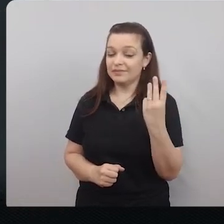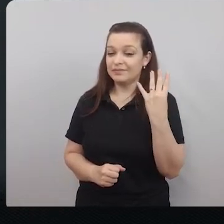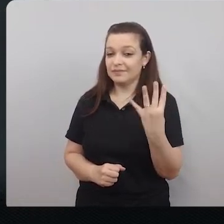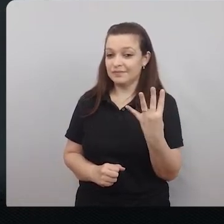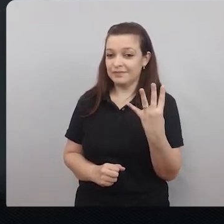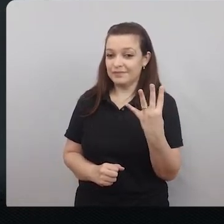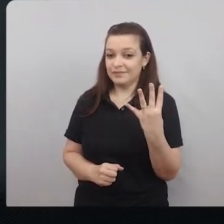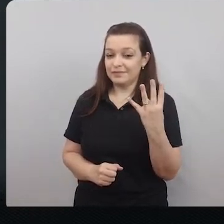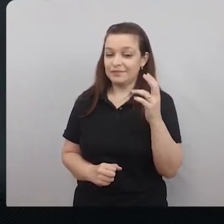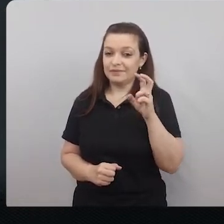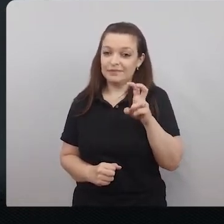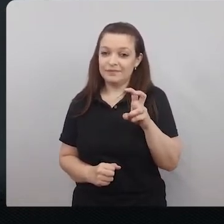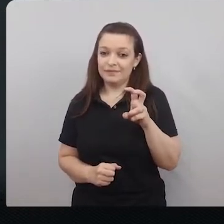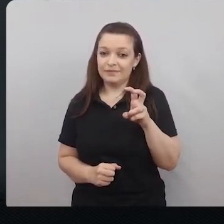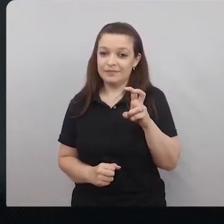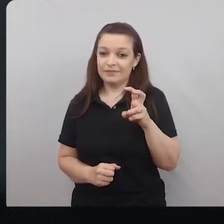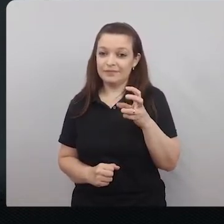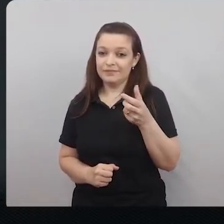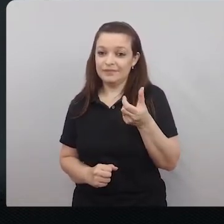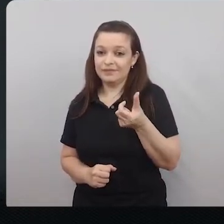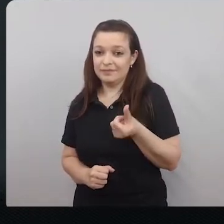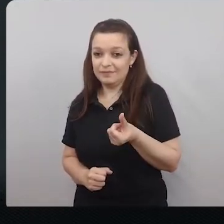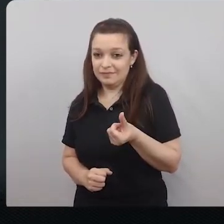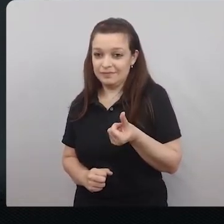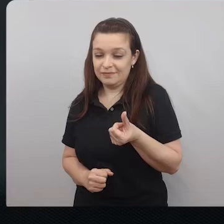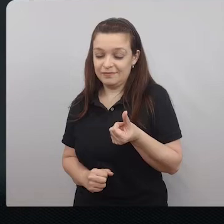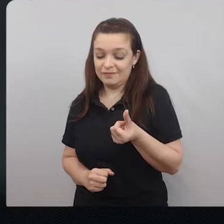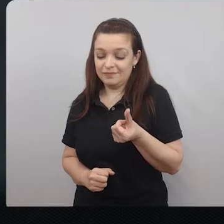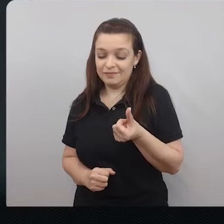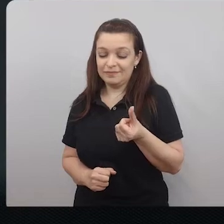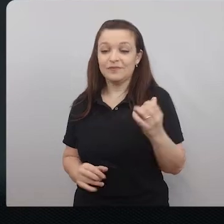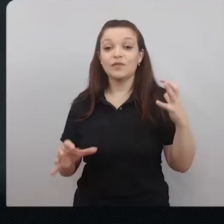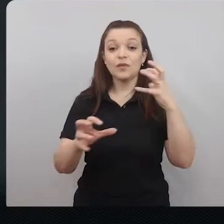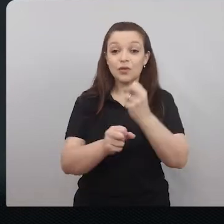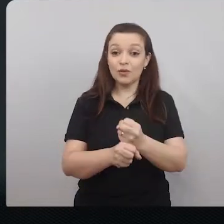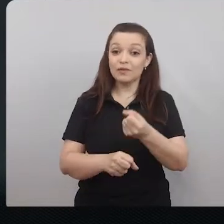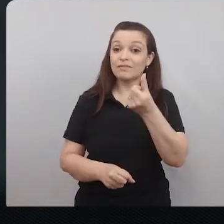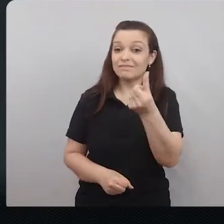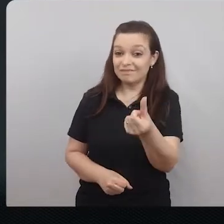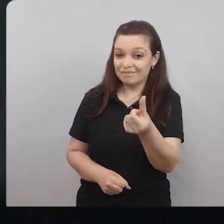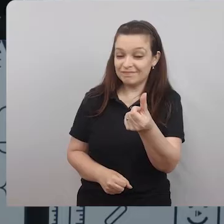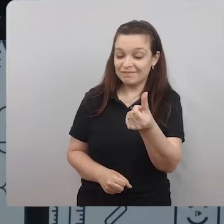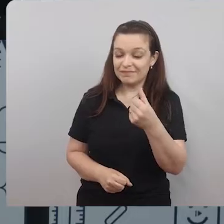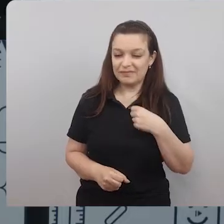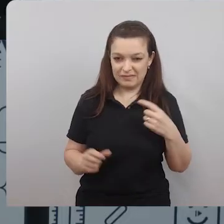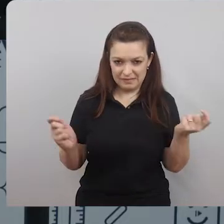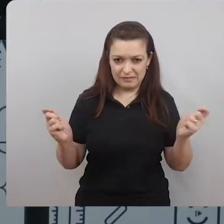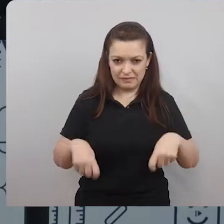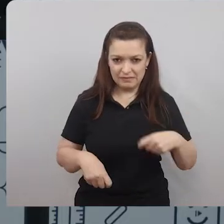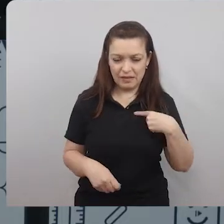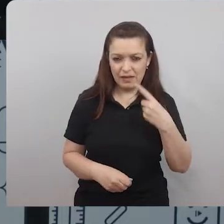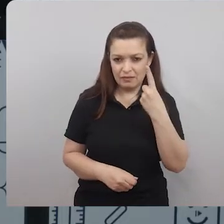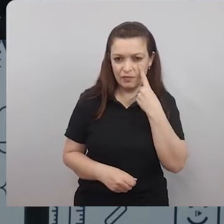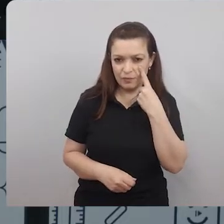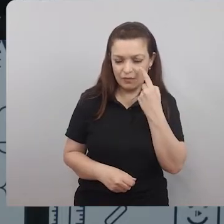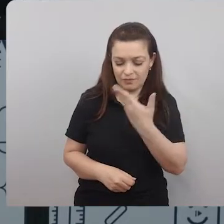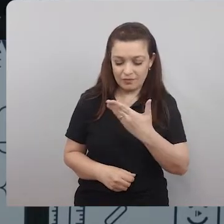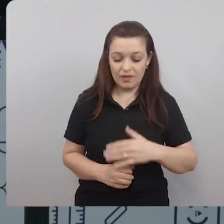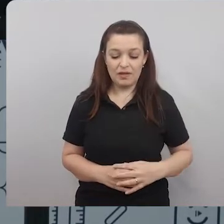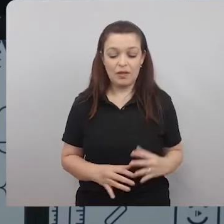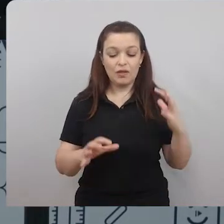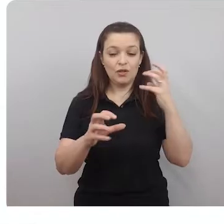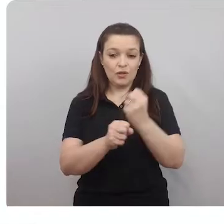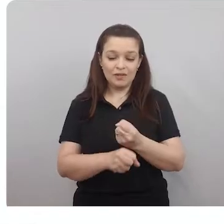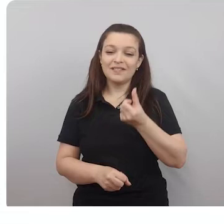três, quatro, cinco, seis letras. Será que é isso mesmo? Vamos